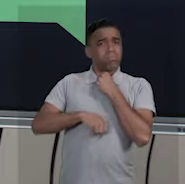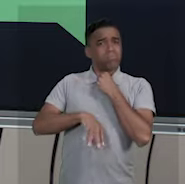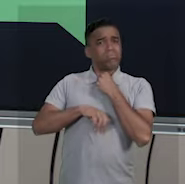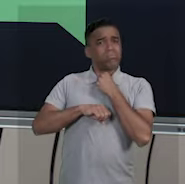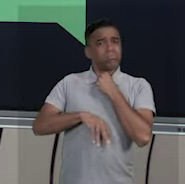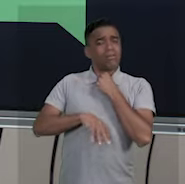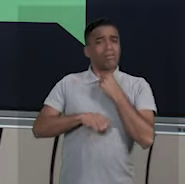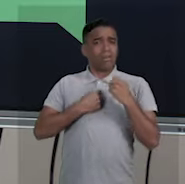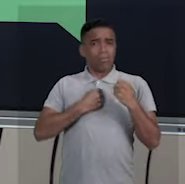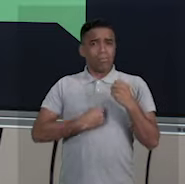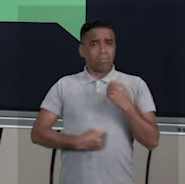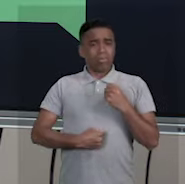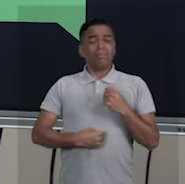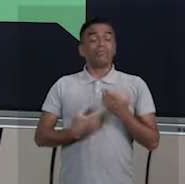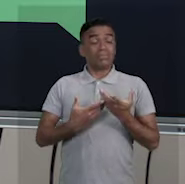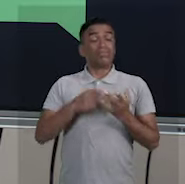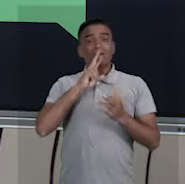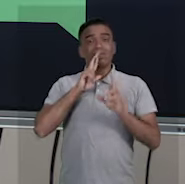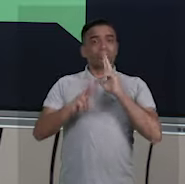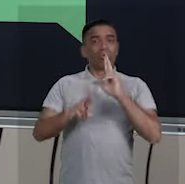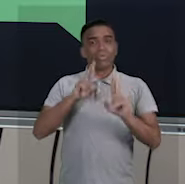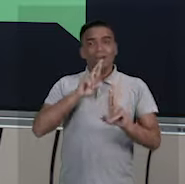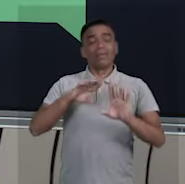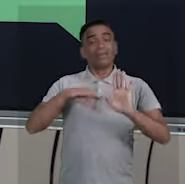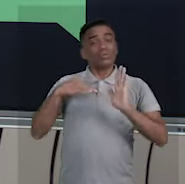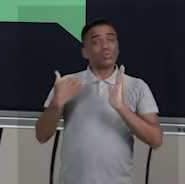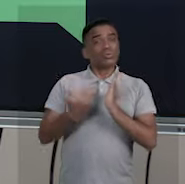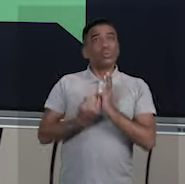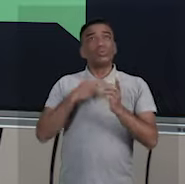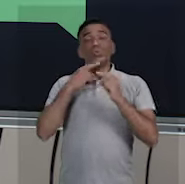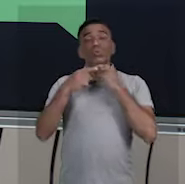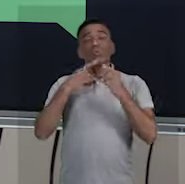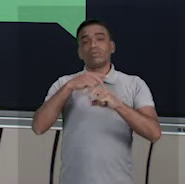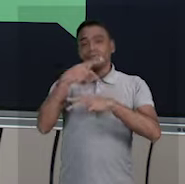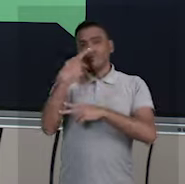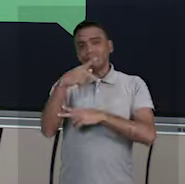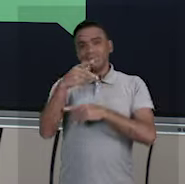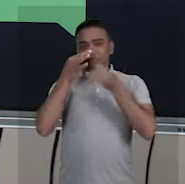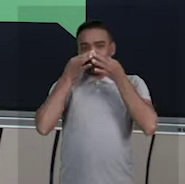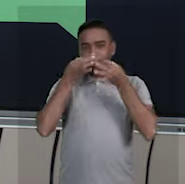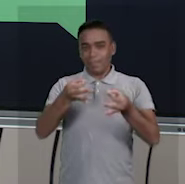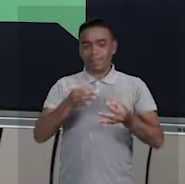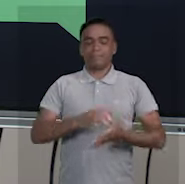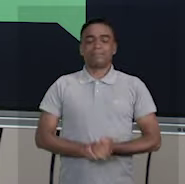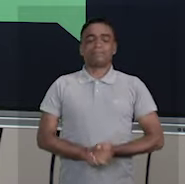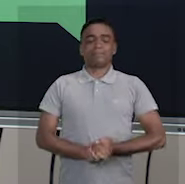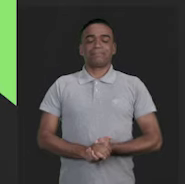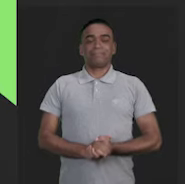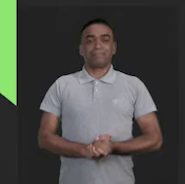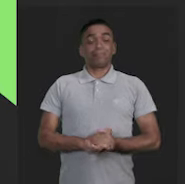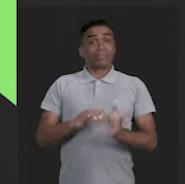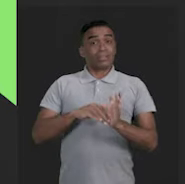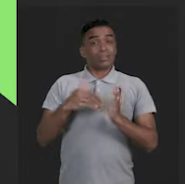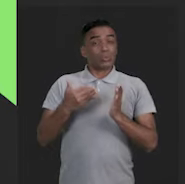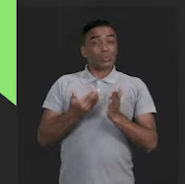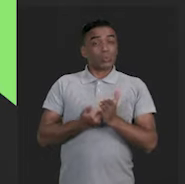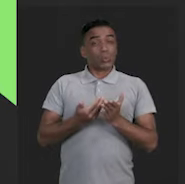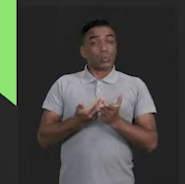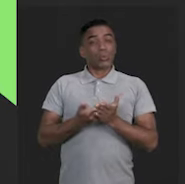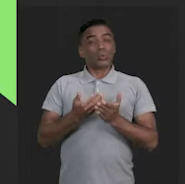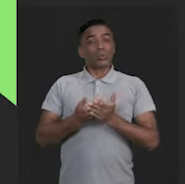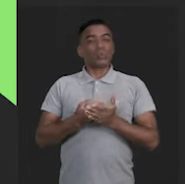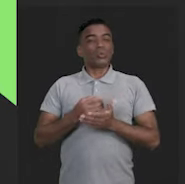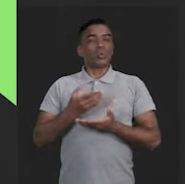aula de hoje nós vamos responder todos esses questionamentos, tá? Então fique ligadinho. Todas as impurezas que